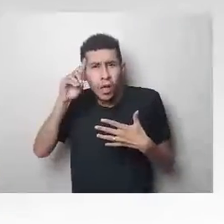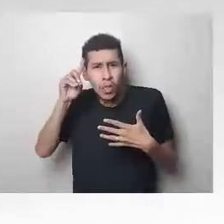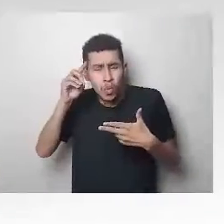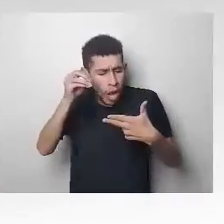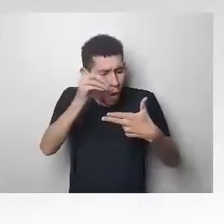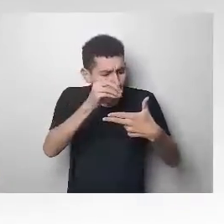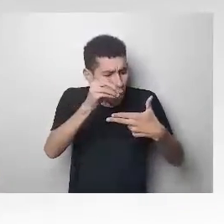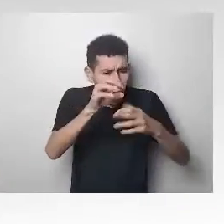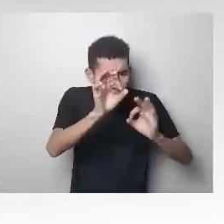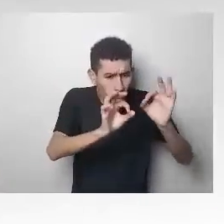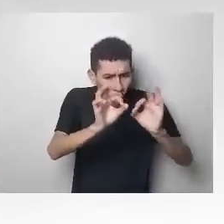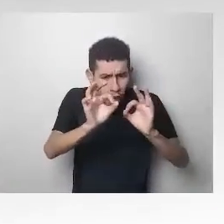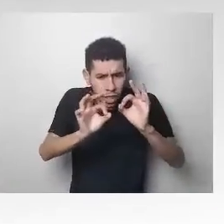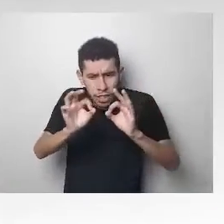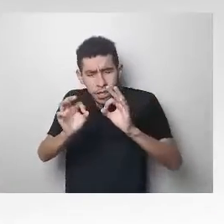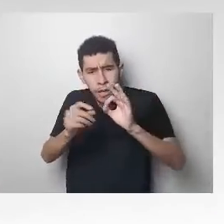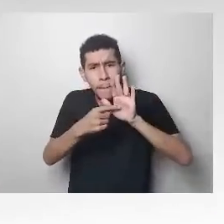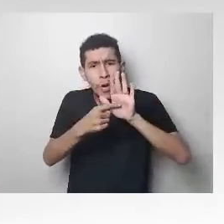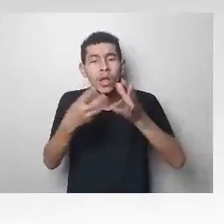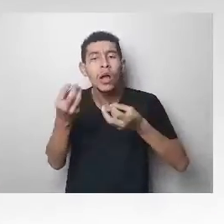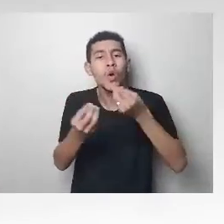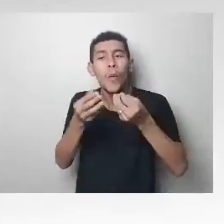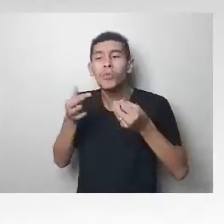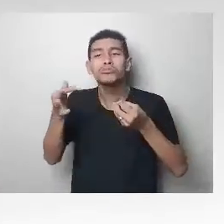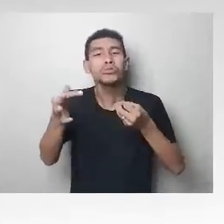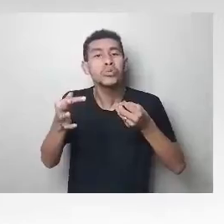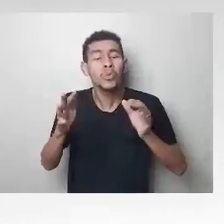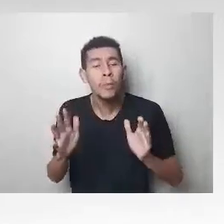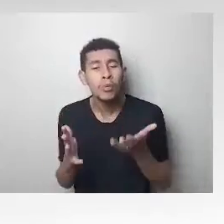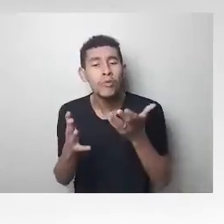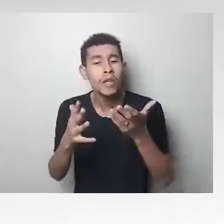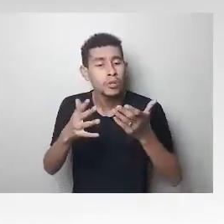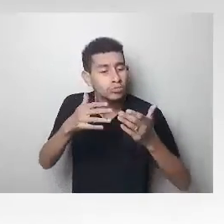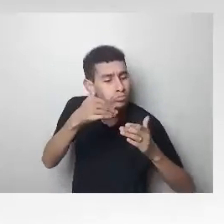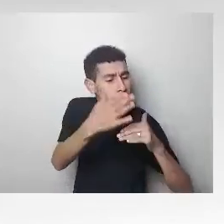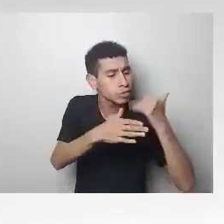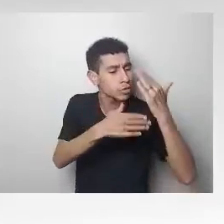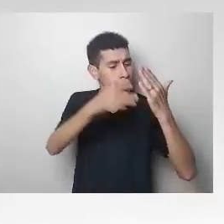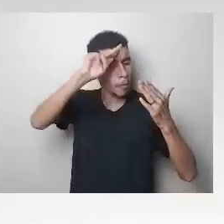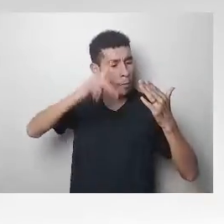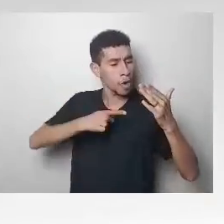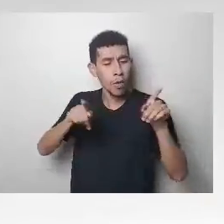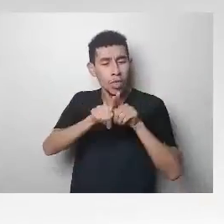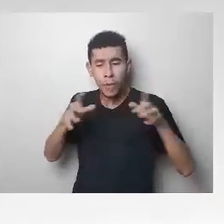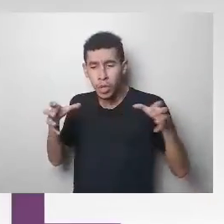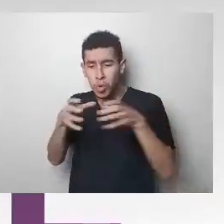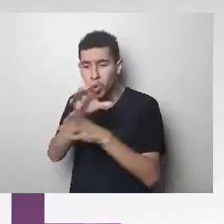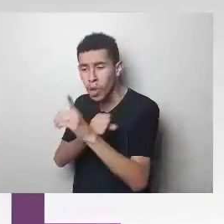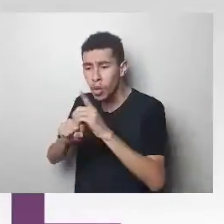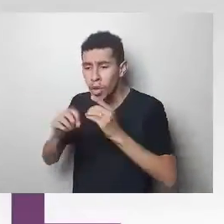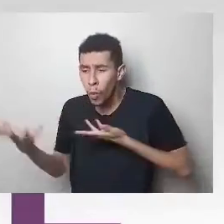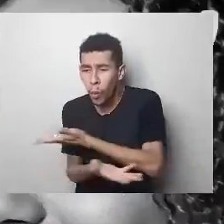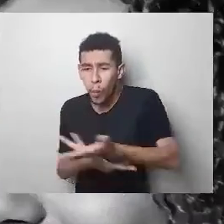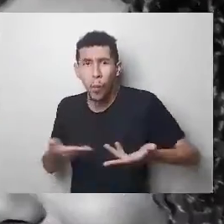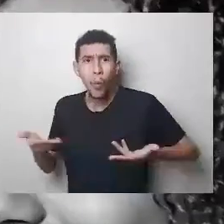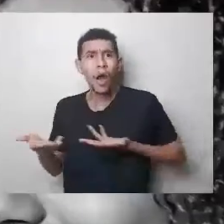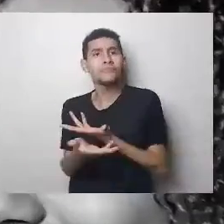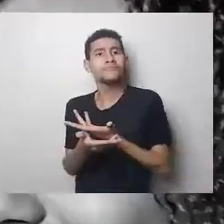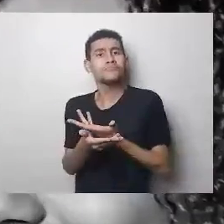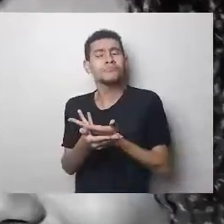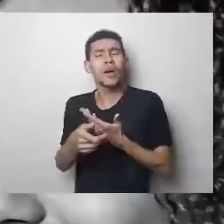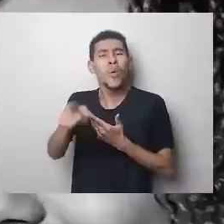Unesc escreve um pouco de como será o amanhã, promovendo o desenvolvimento pessoal e coletivo da nossa sociedade. De